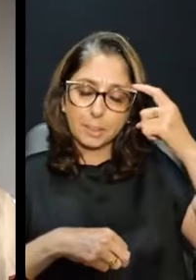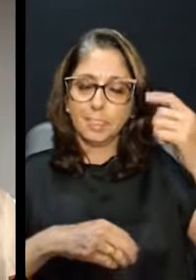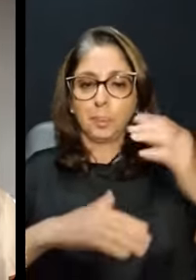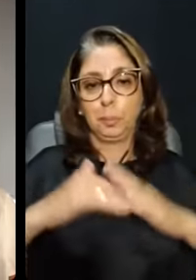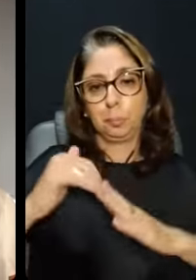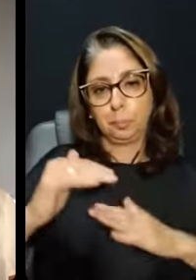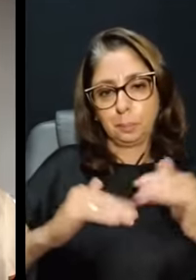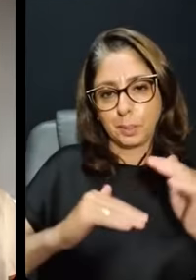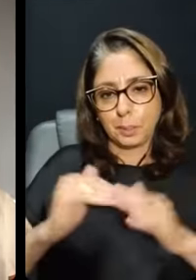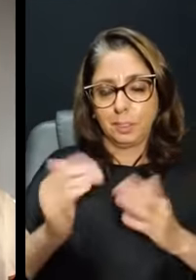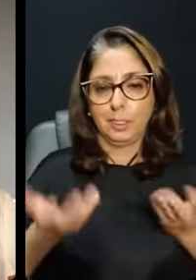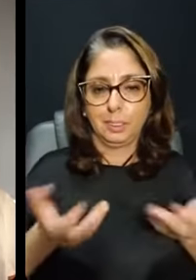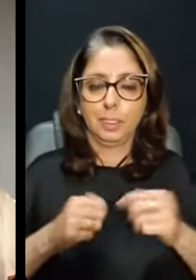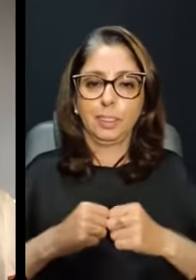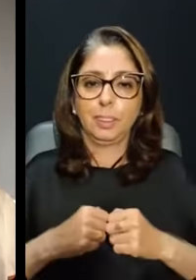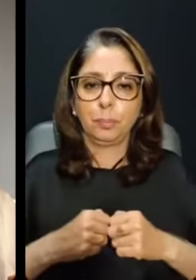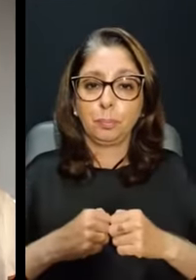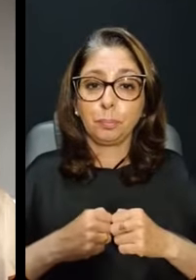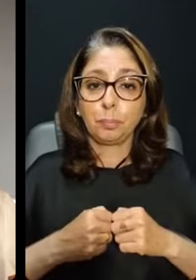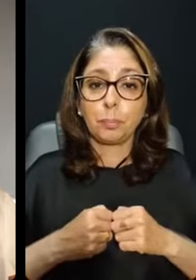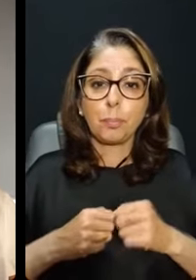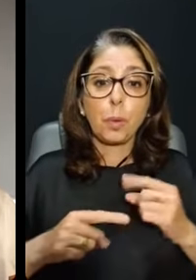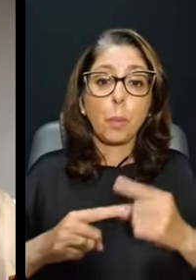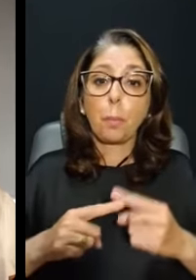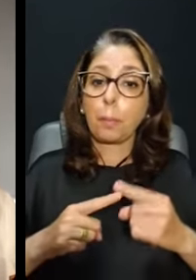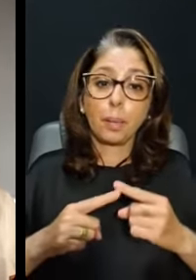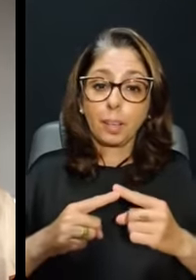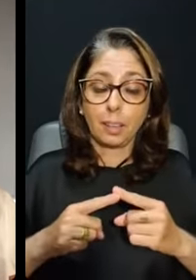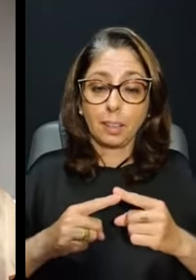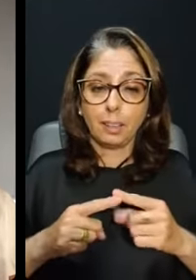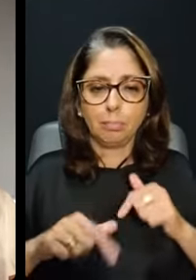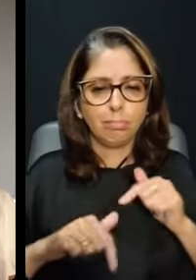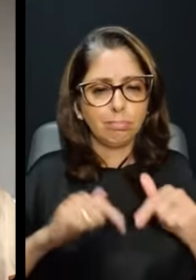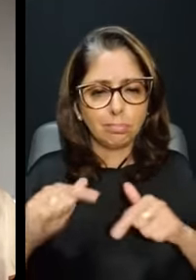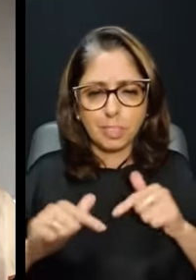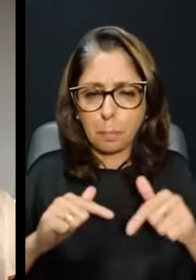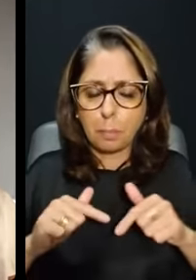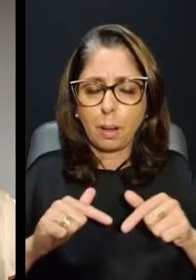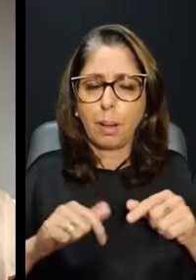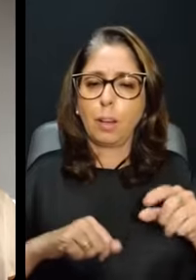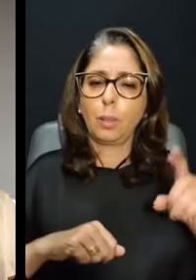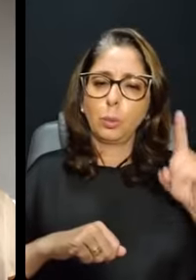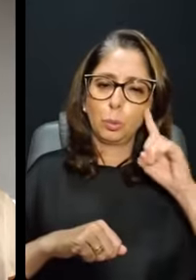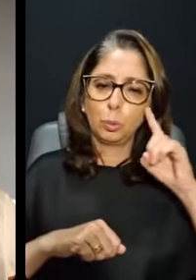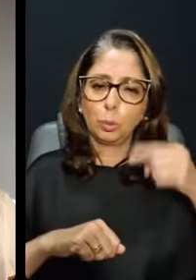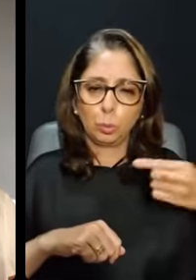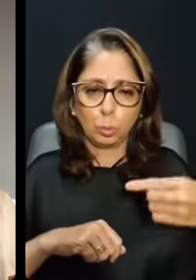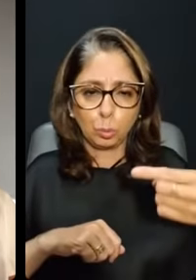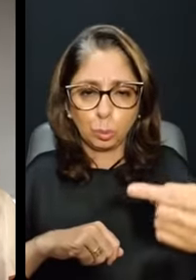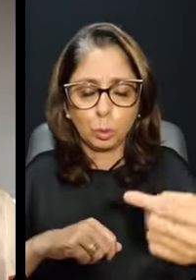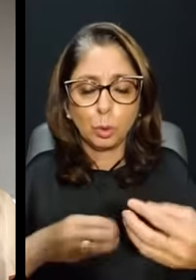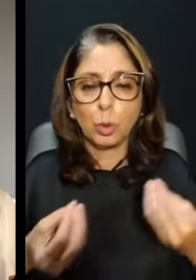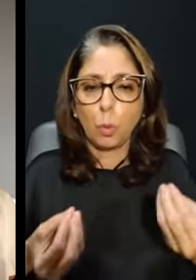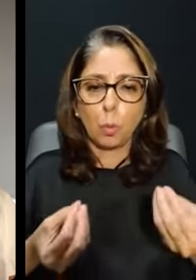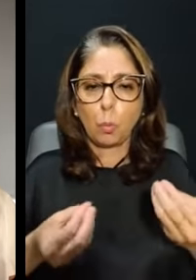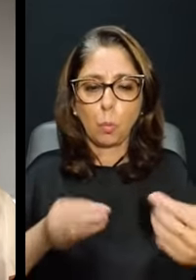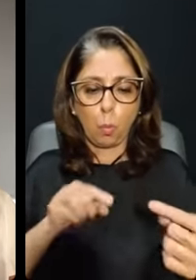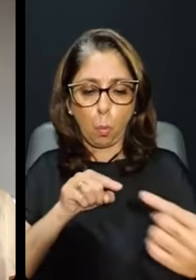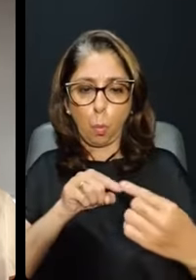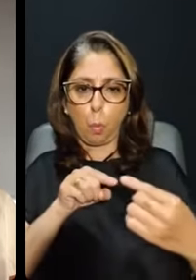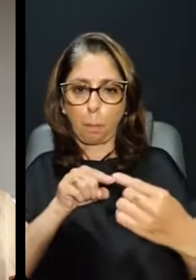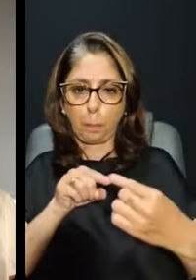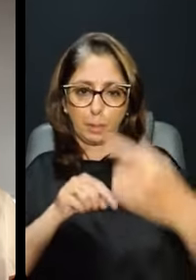a gente normalmente fala muito do trabalho que a gente faz, de como a gente se desempenha, onde a gente se identifica, qual o nosso propósito, o que nos